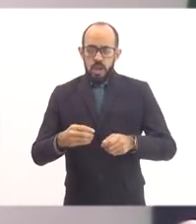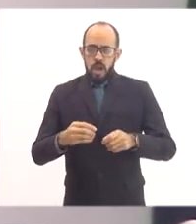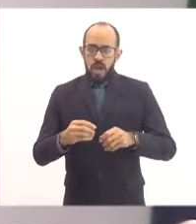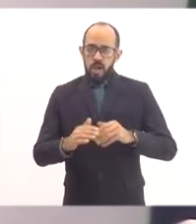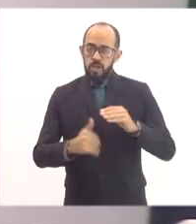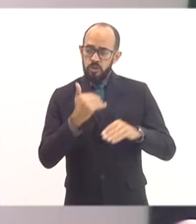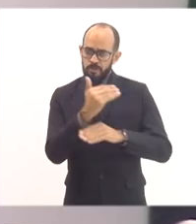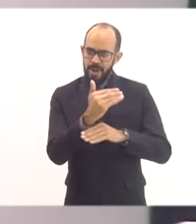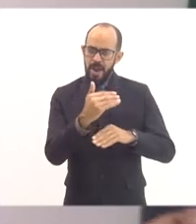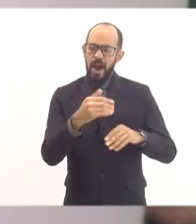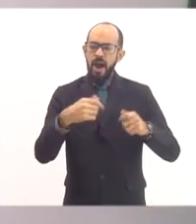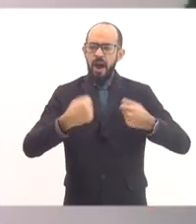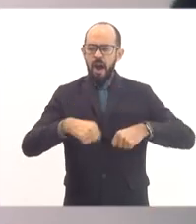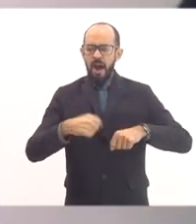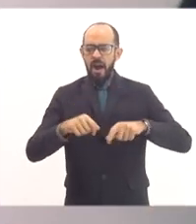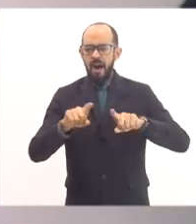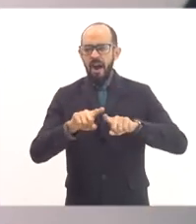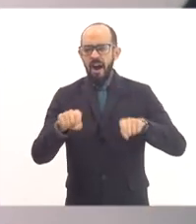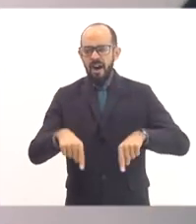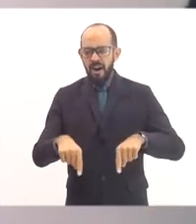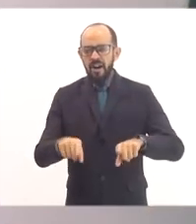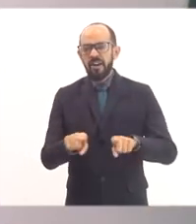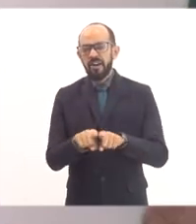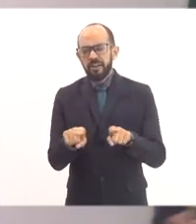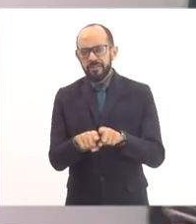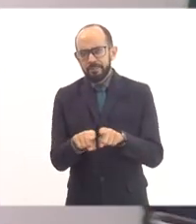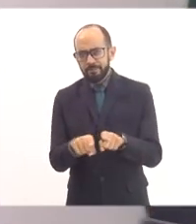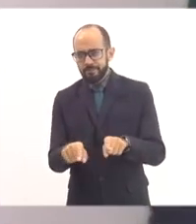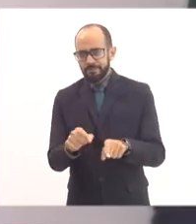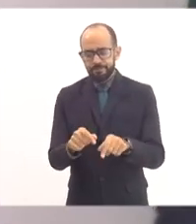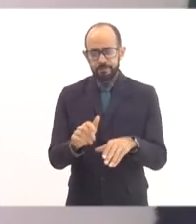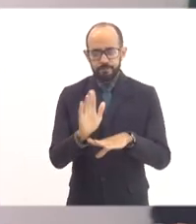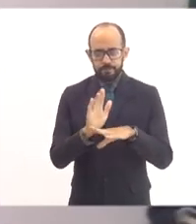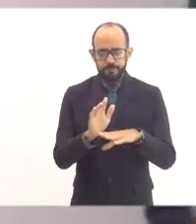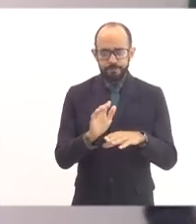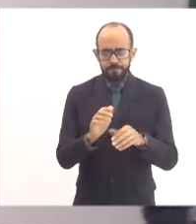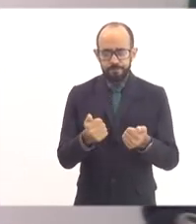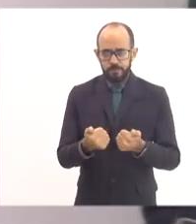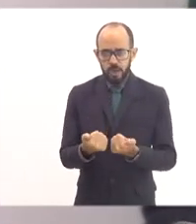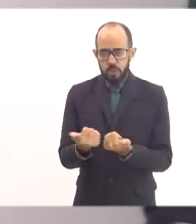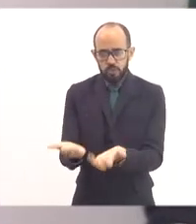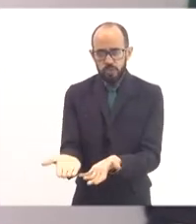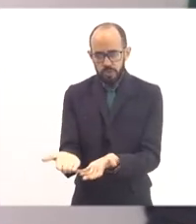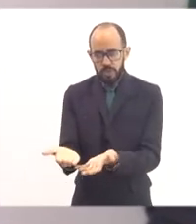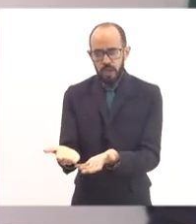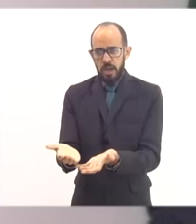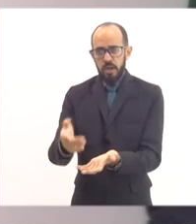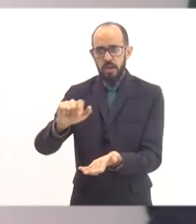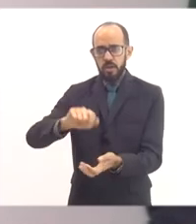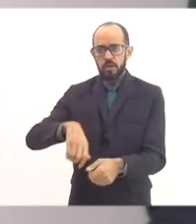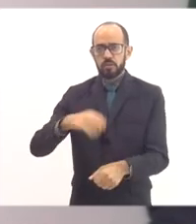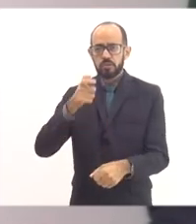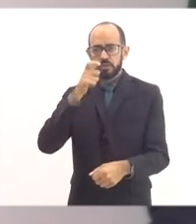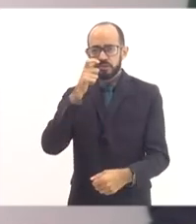corporação, como também atender aos anseios e, for o caso, fazer justiça para que todos os senhores possam,